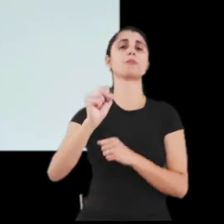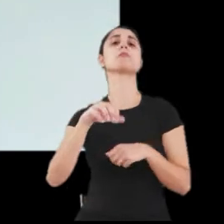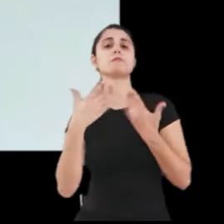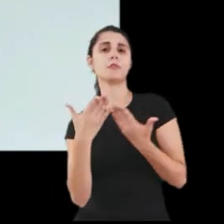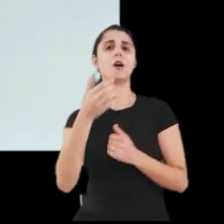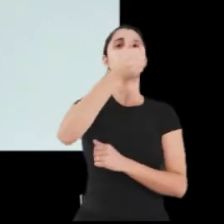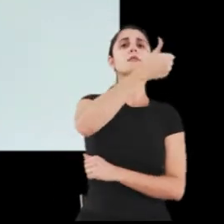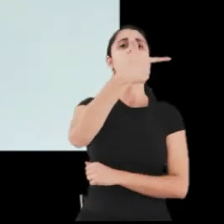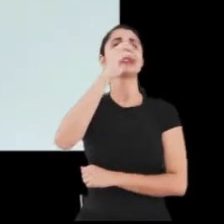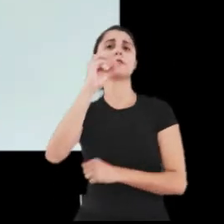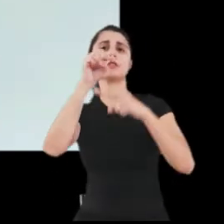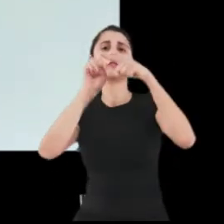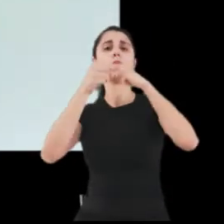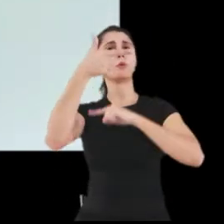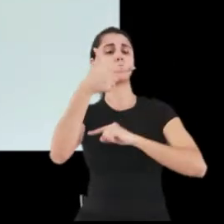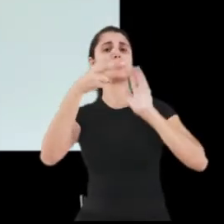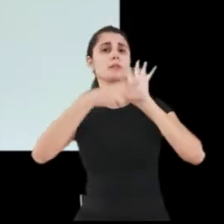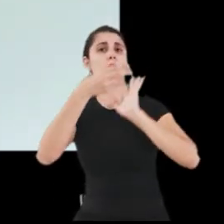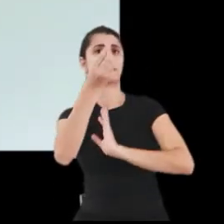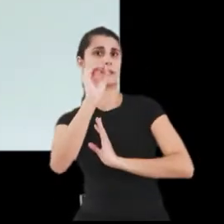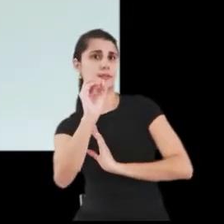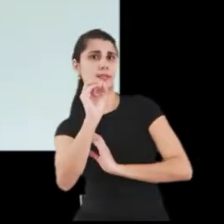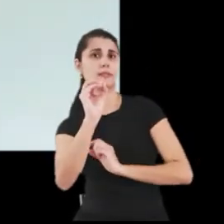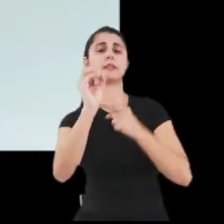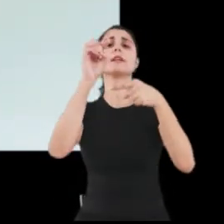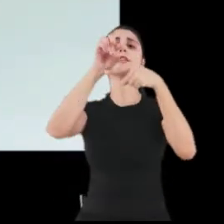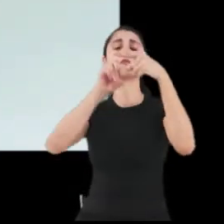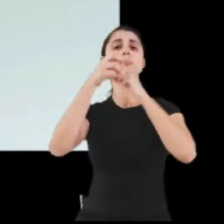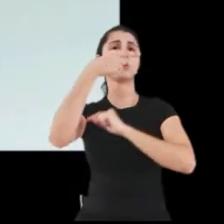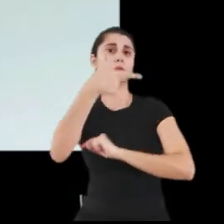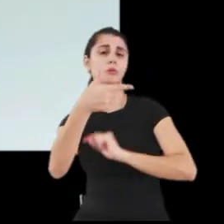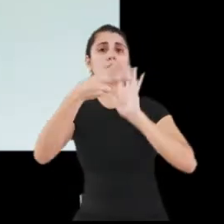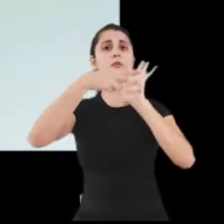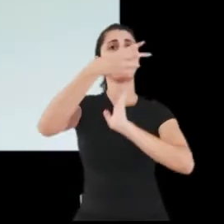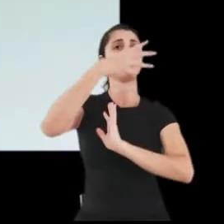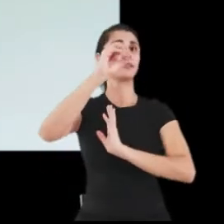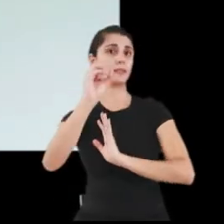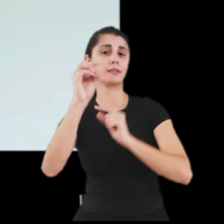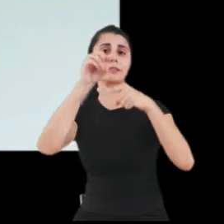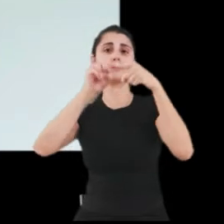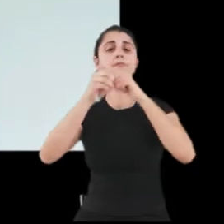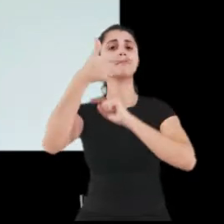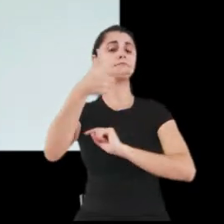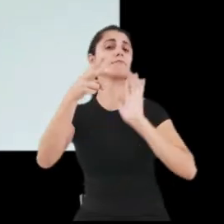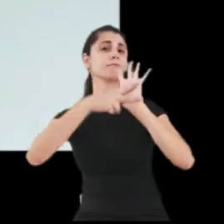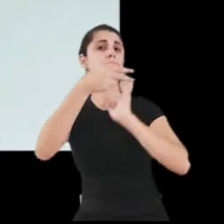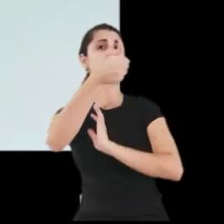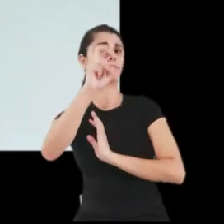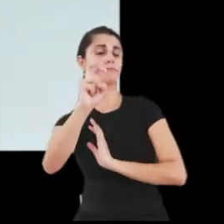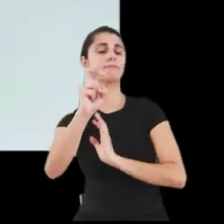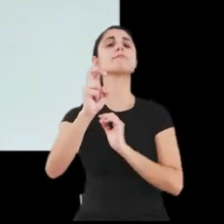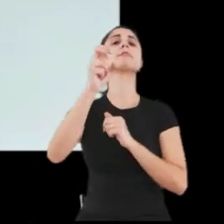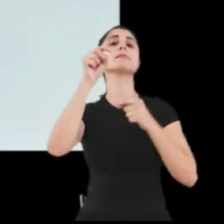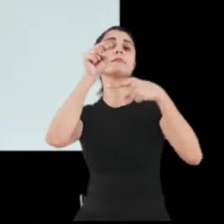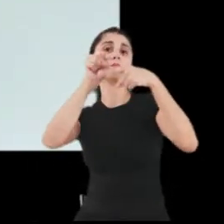2 dá 60. Por 2 dá 30, por 2 dá 15,